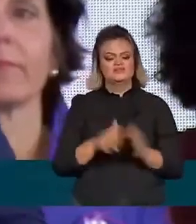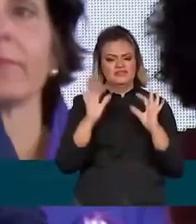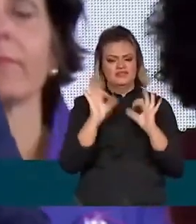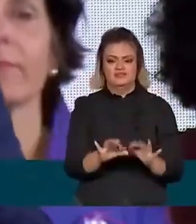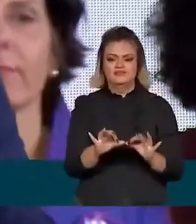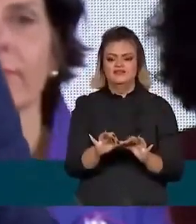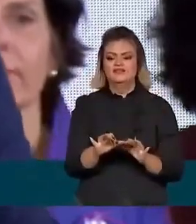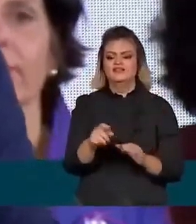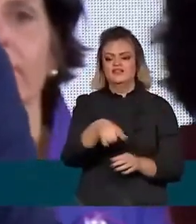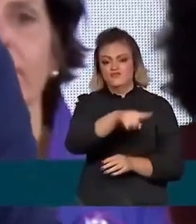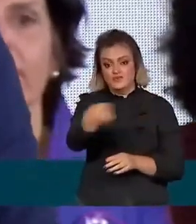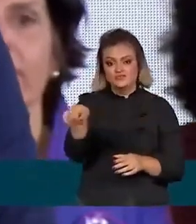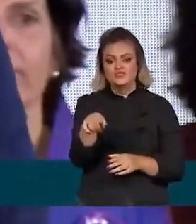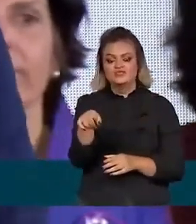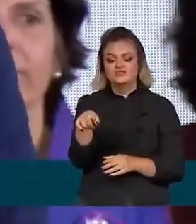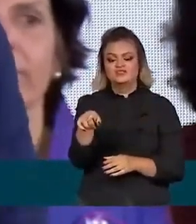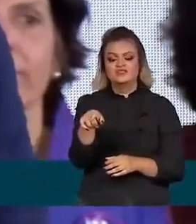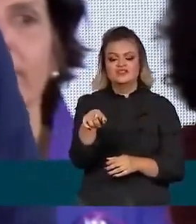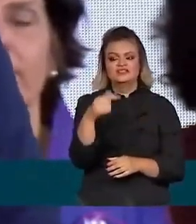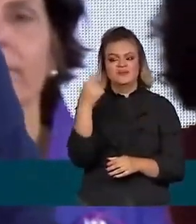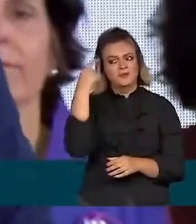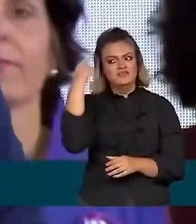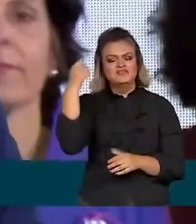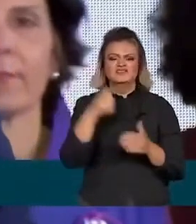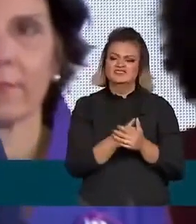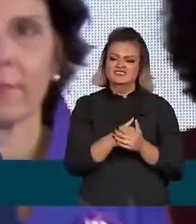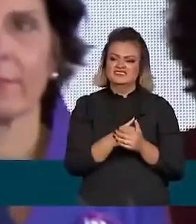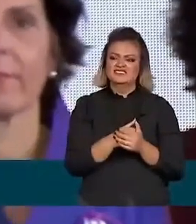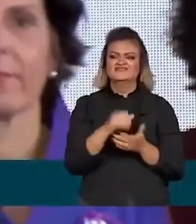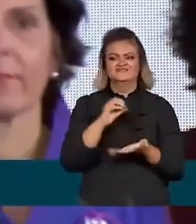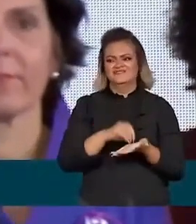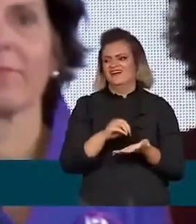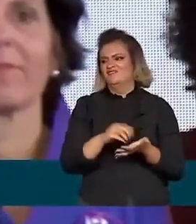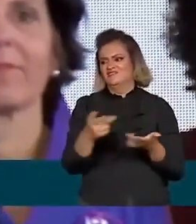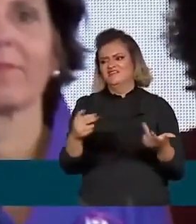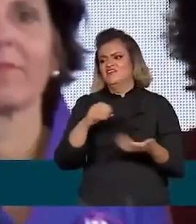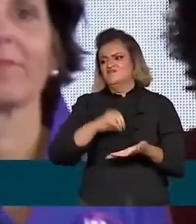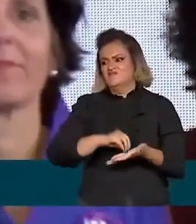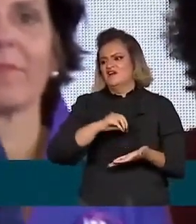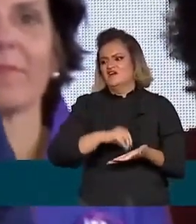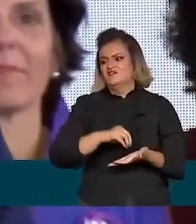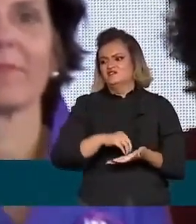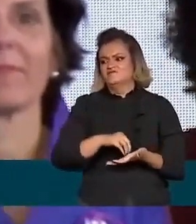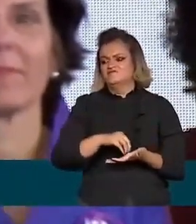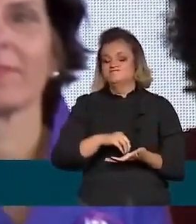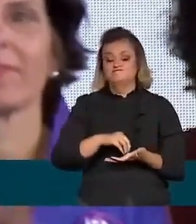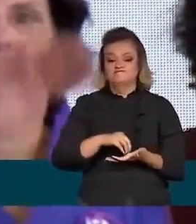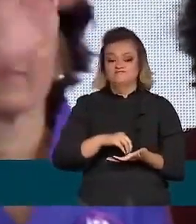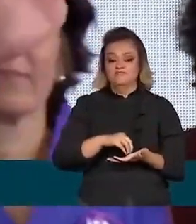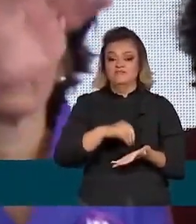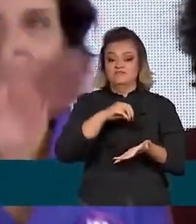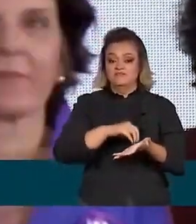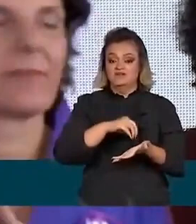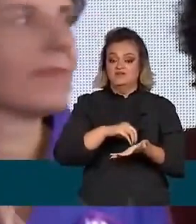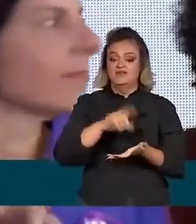Certamente muitas de vocês ainda estão dizendo, mas falta muita coisa. O fato de dizer que nós